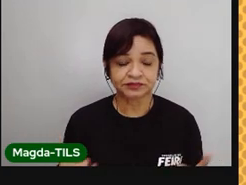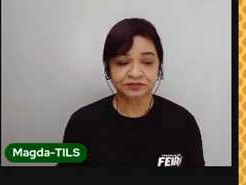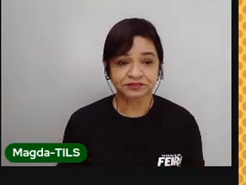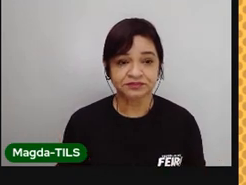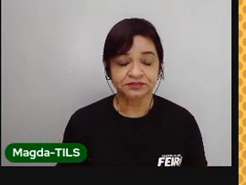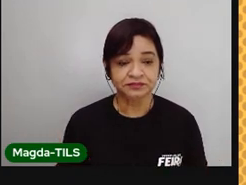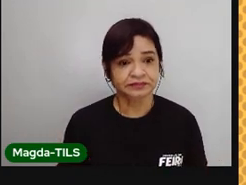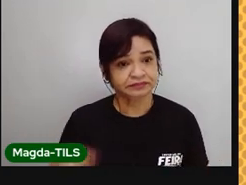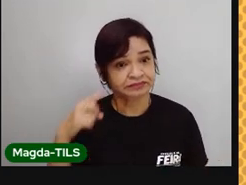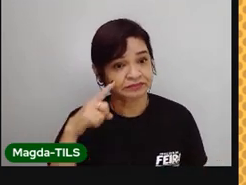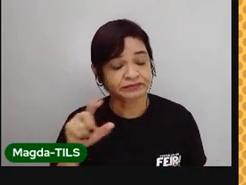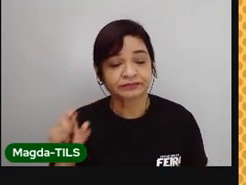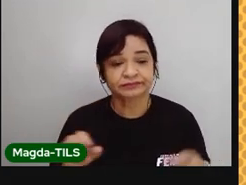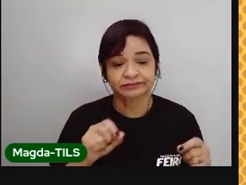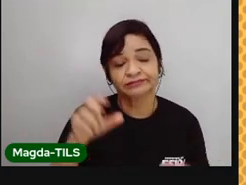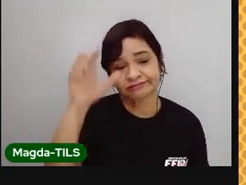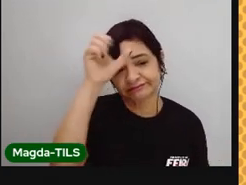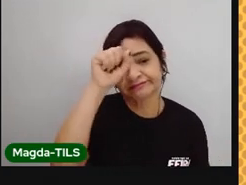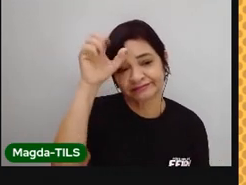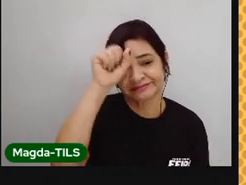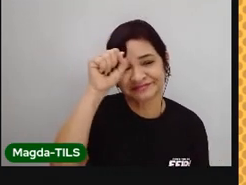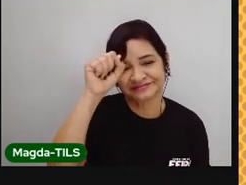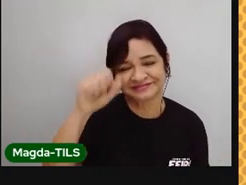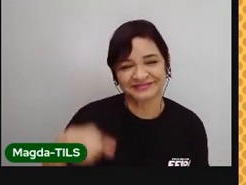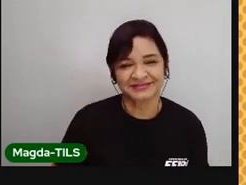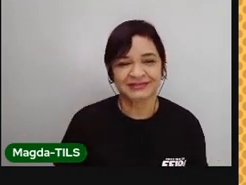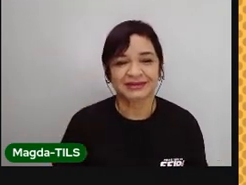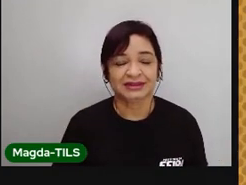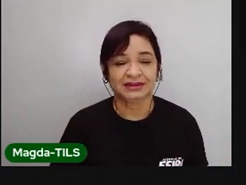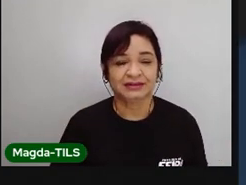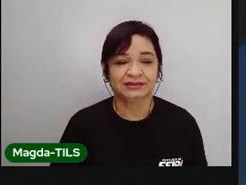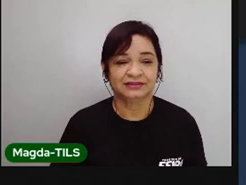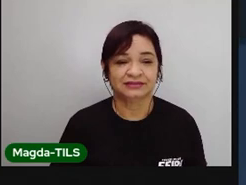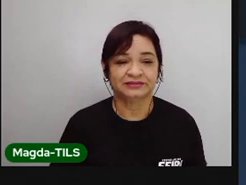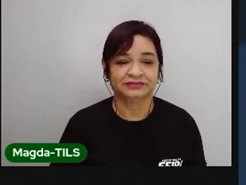até aqui, tá bom? Aquele momento que eu sei que vocês adoram.